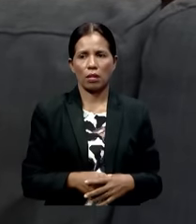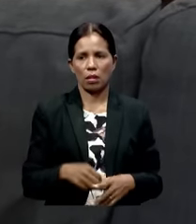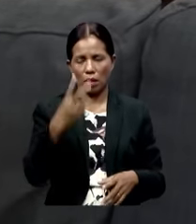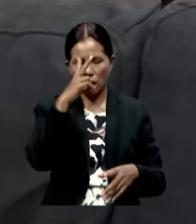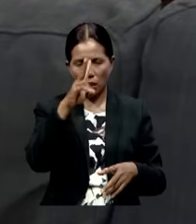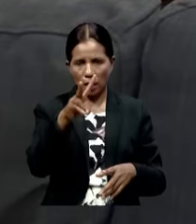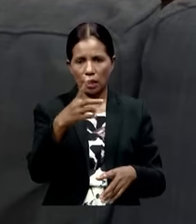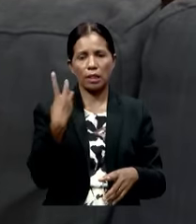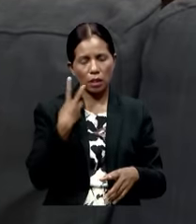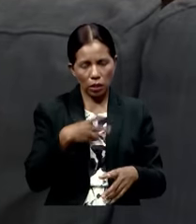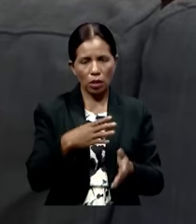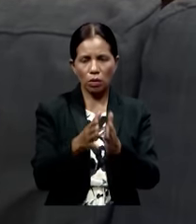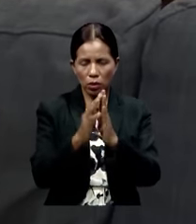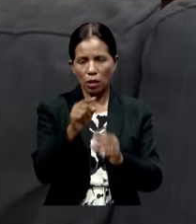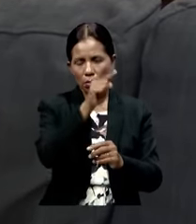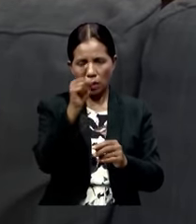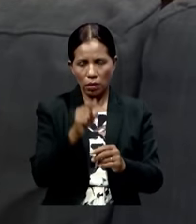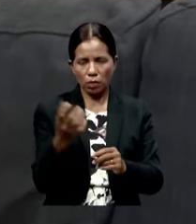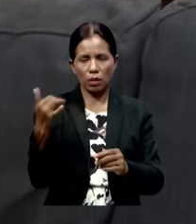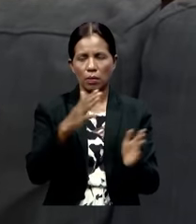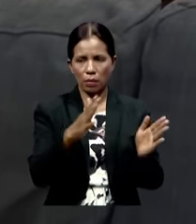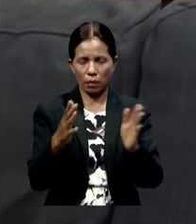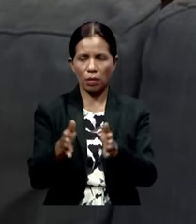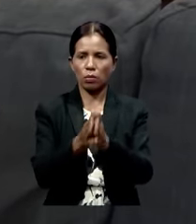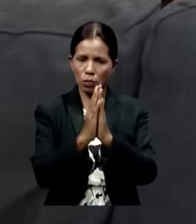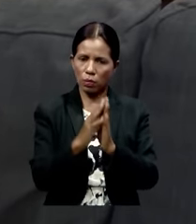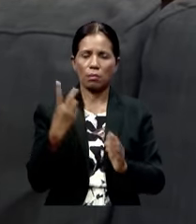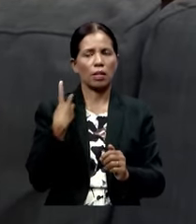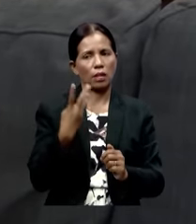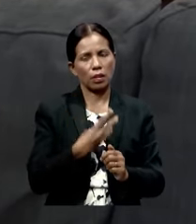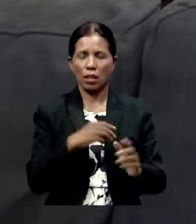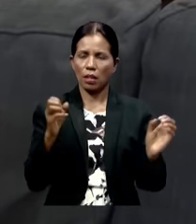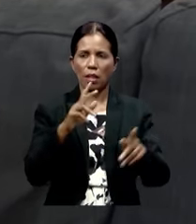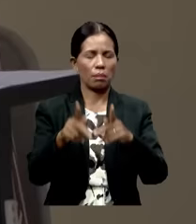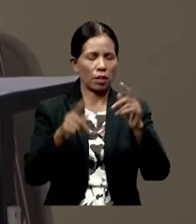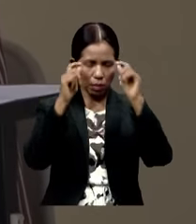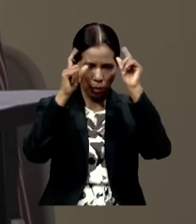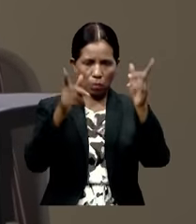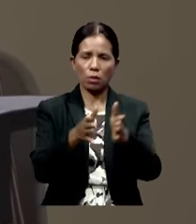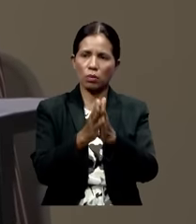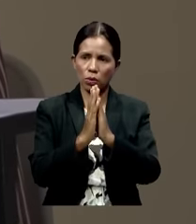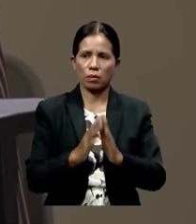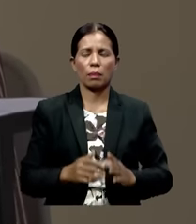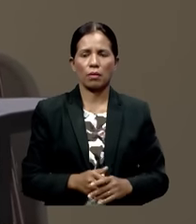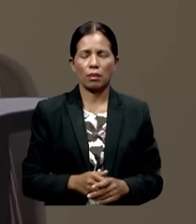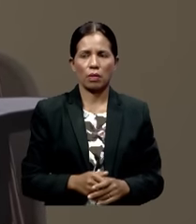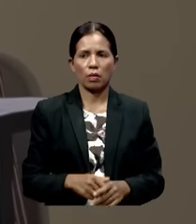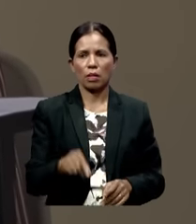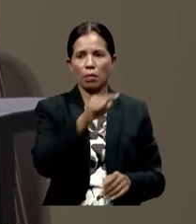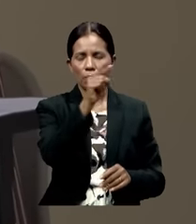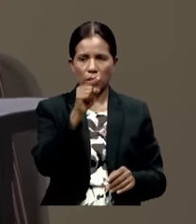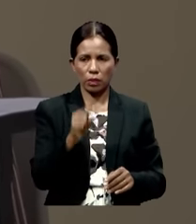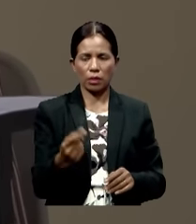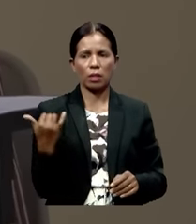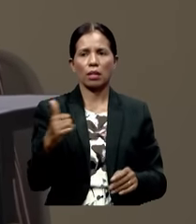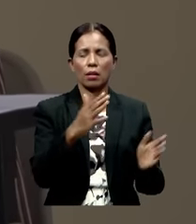itu, khusus rasa kita pergunta saya dalam cara perparan, cara khusus itu. Laya Timur Wanda mak khusus ni. Ia ni apa pergunta cara